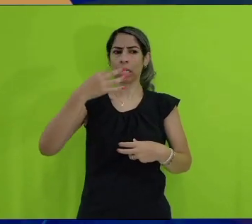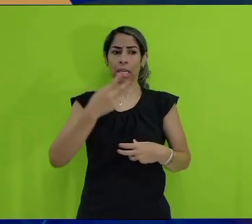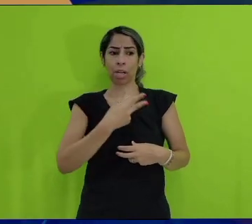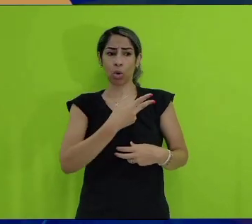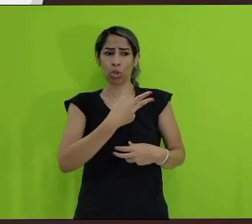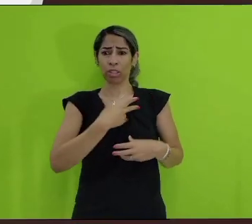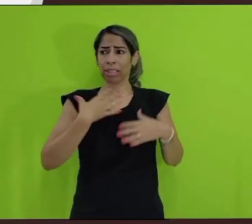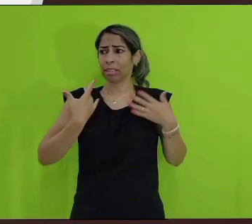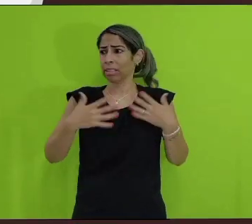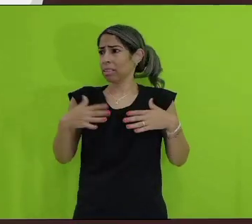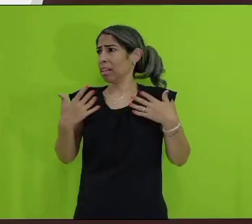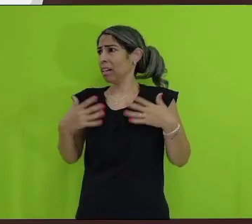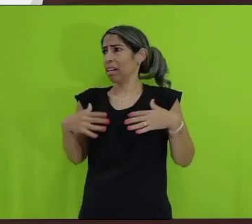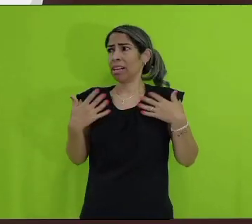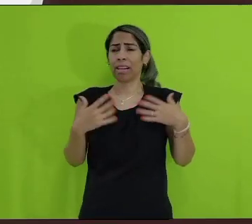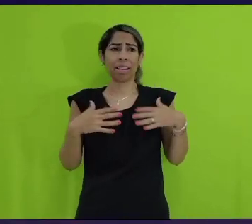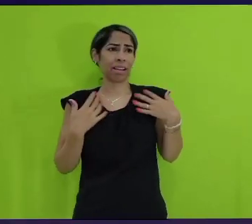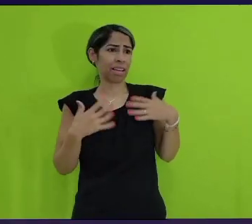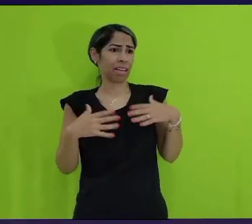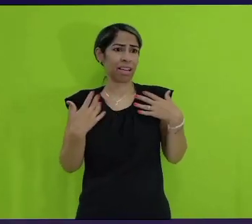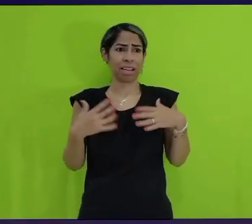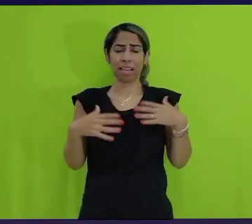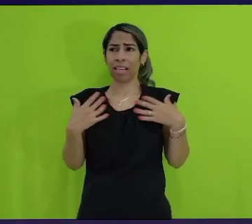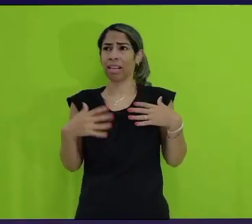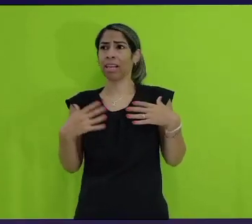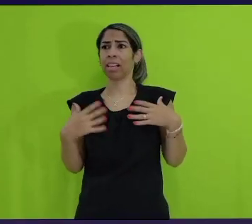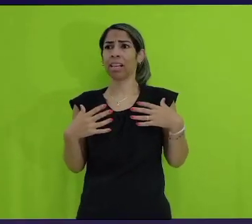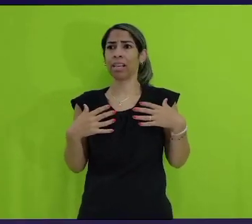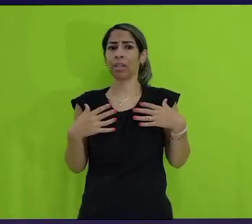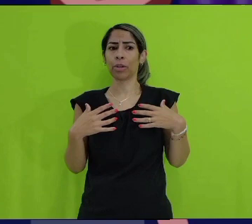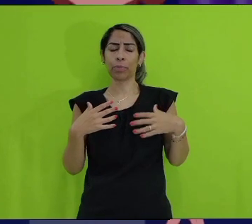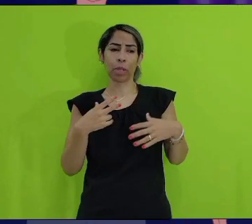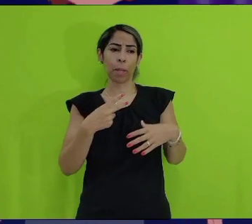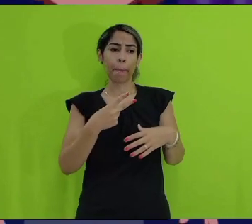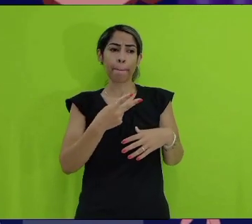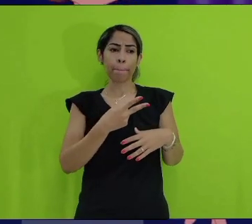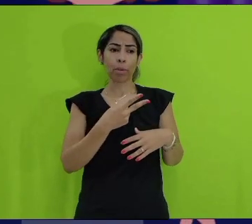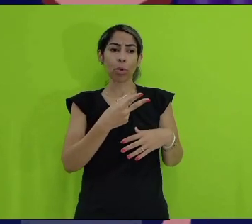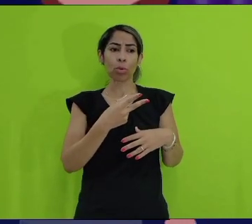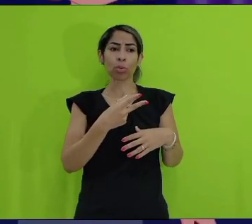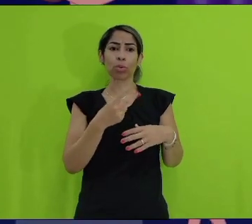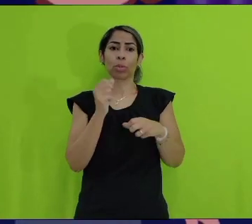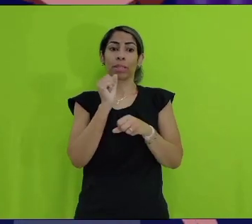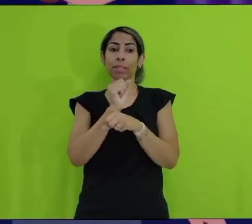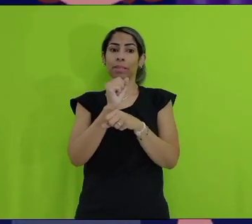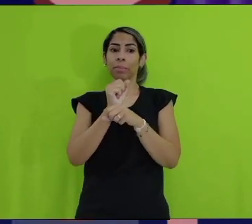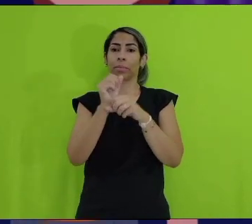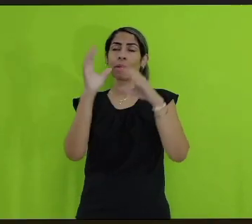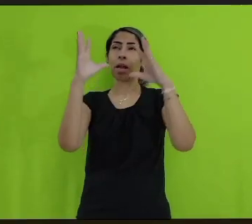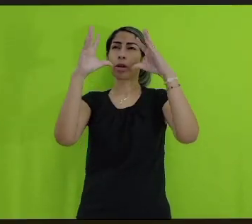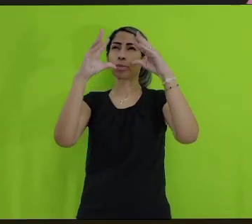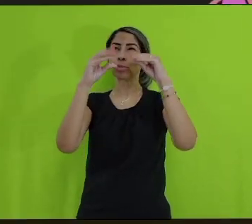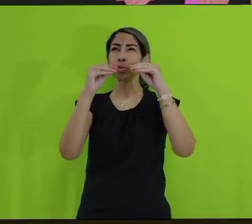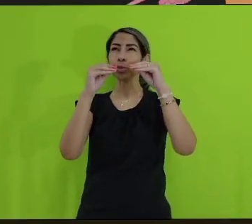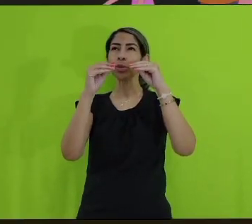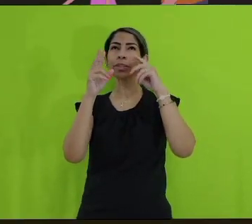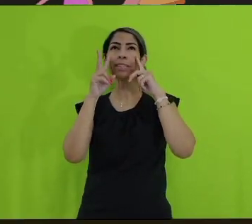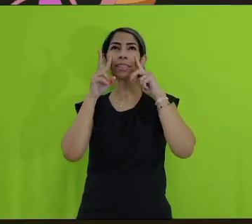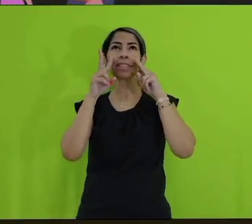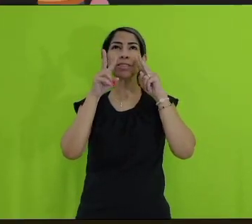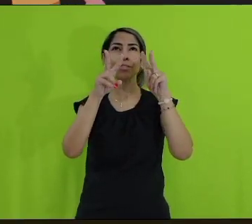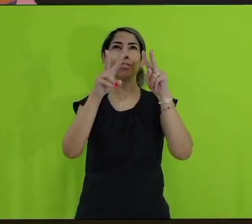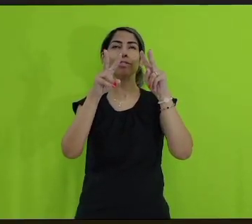ficaram felizes ao ver suas pedrinhas brancas brilhando à luz da lua. E começaram a seguir a trilha que achavam que haviam